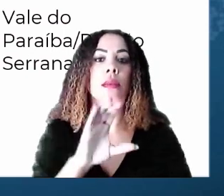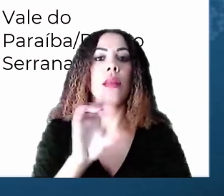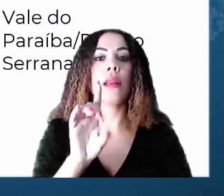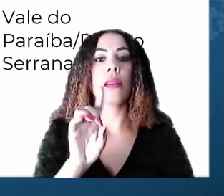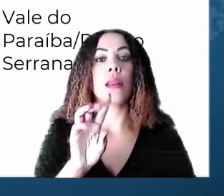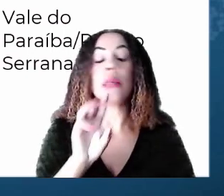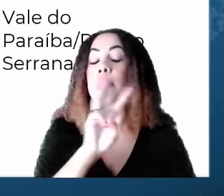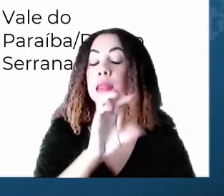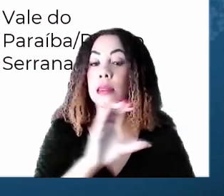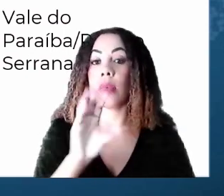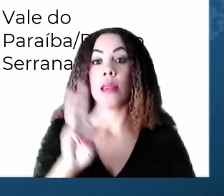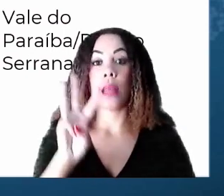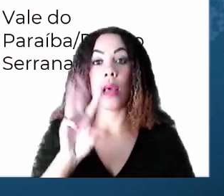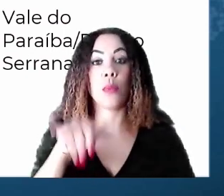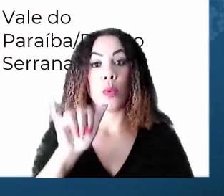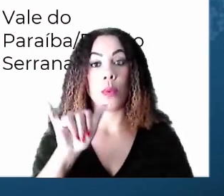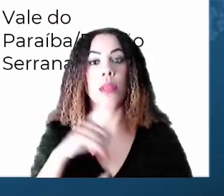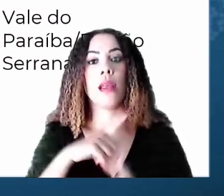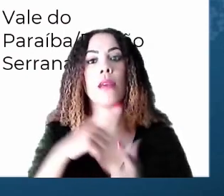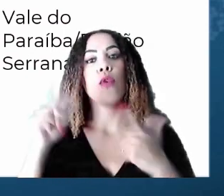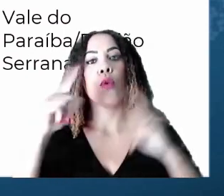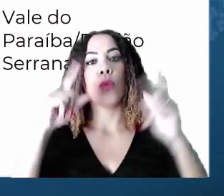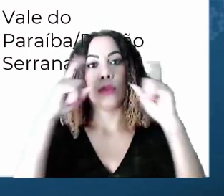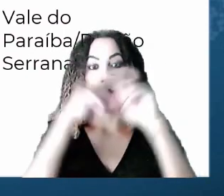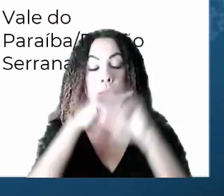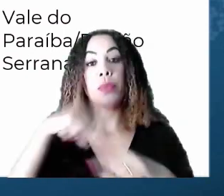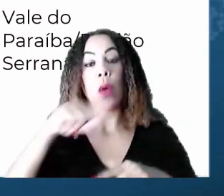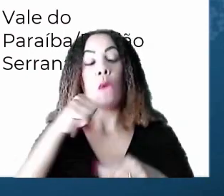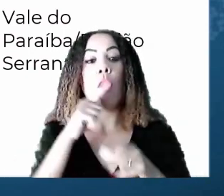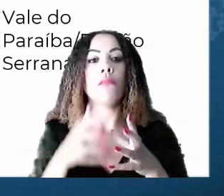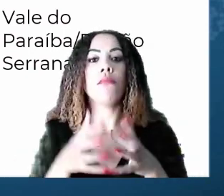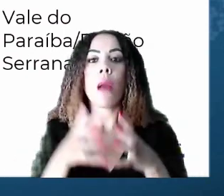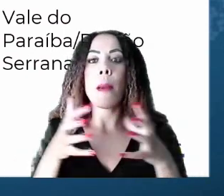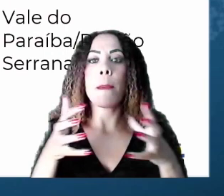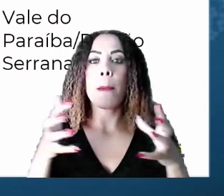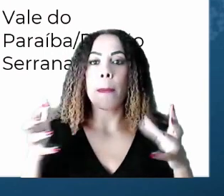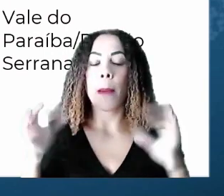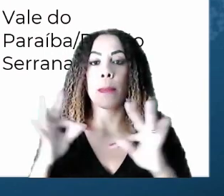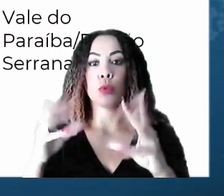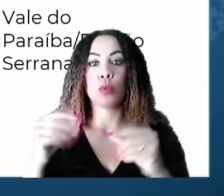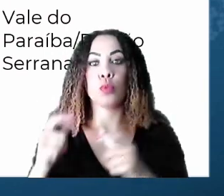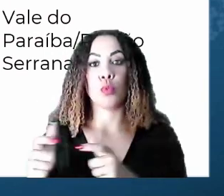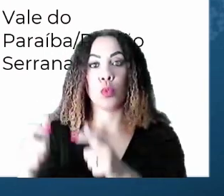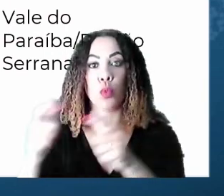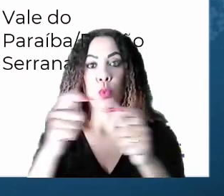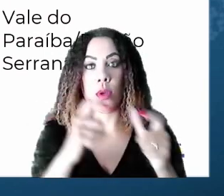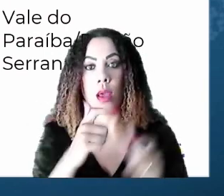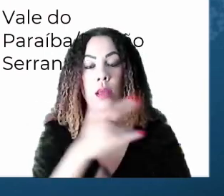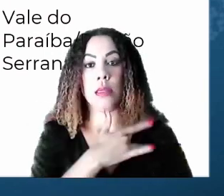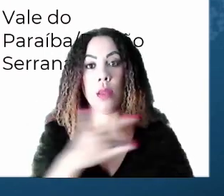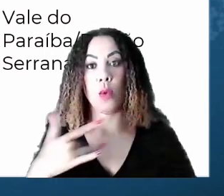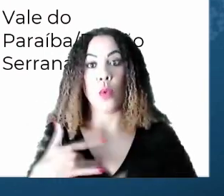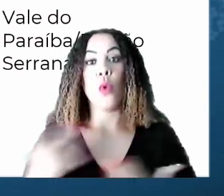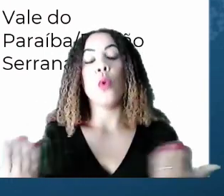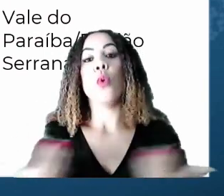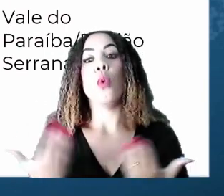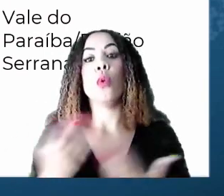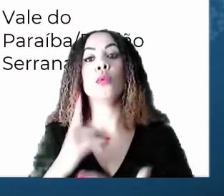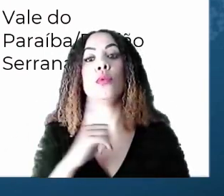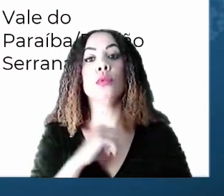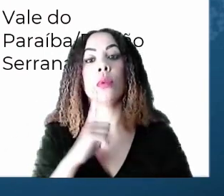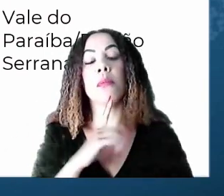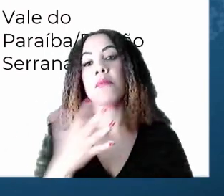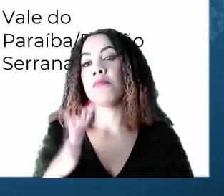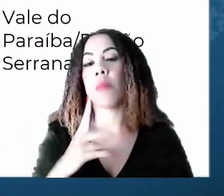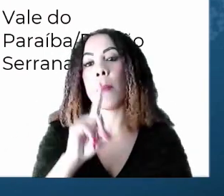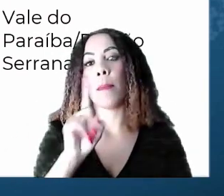complicações. Então, nós conseguimos ampliar a vacinação para todas essas regiões de saúde. Hoje, a gente está batendo cerca de